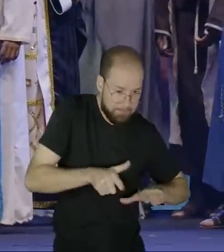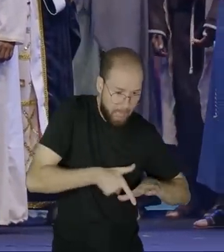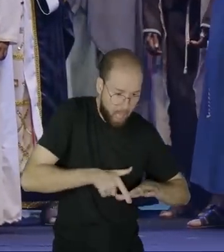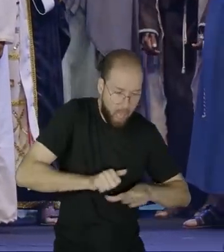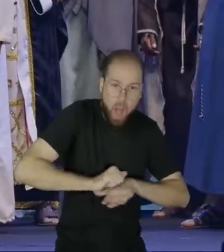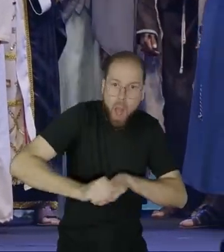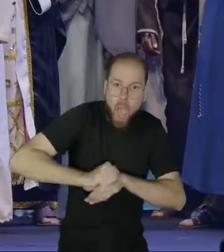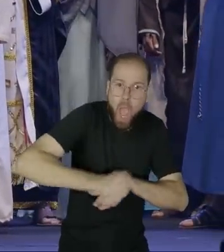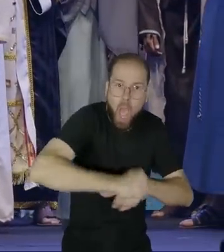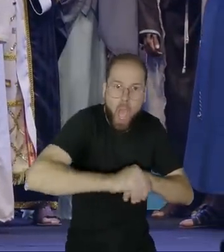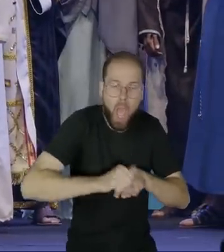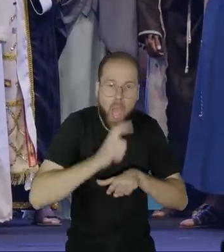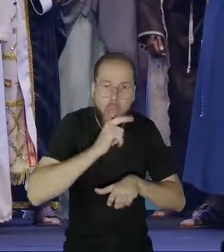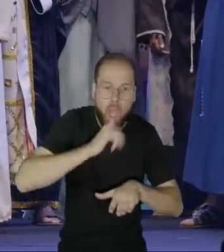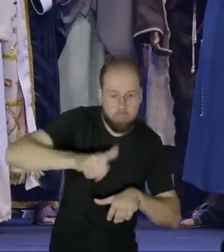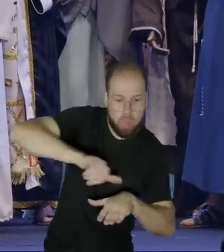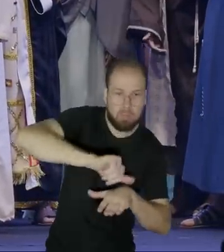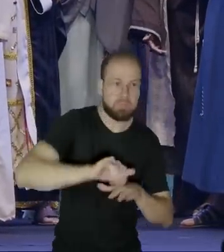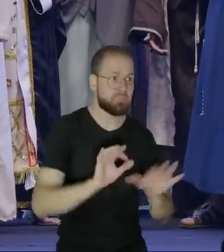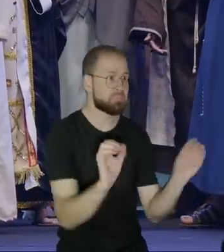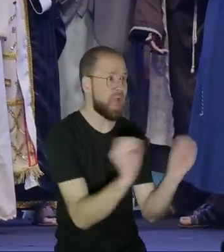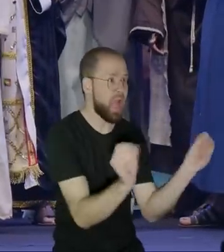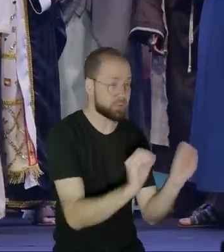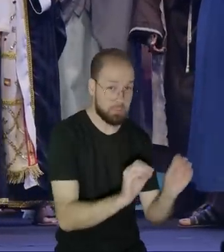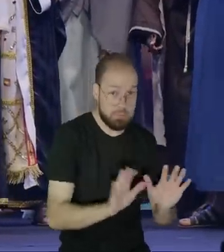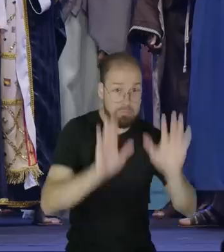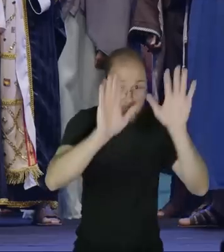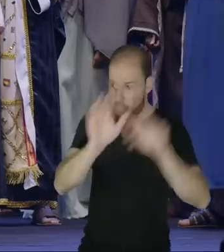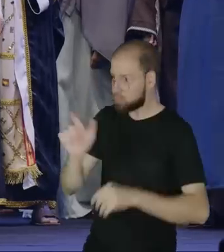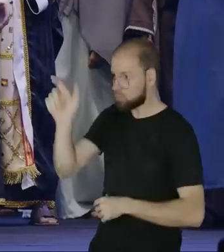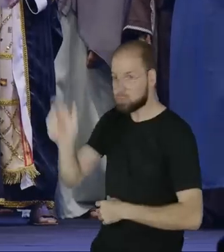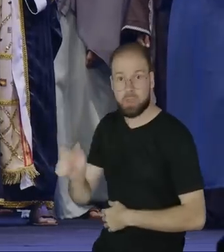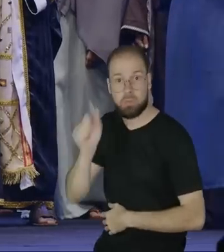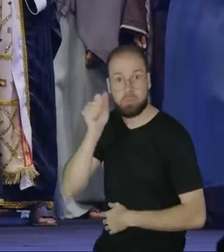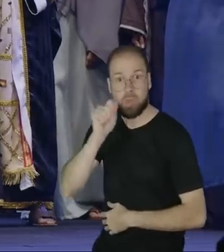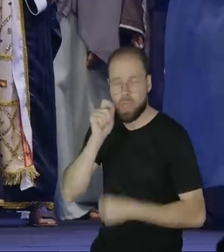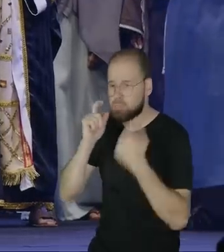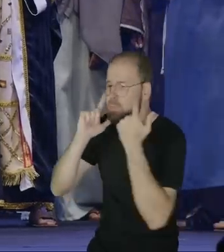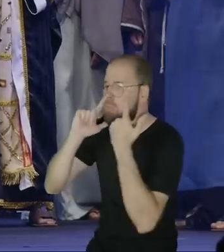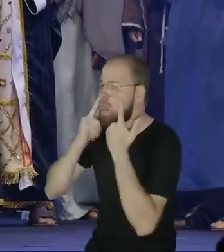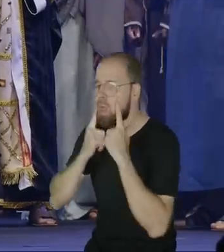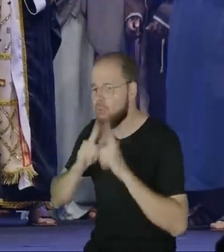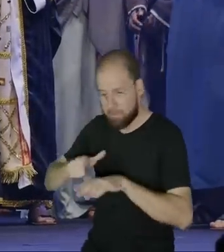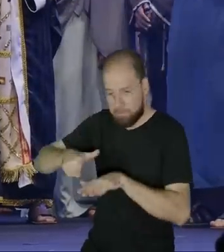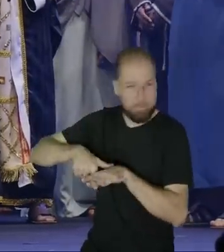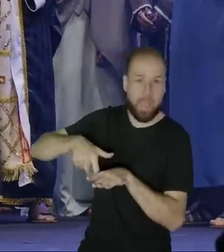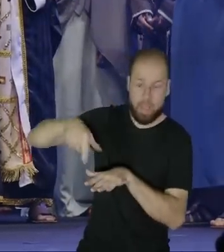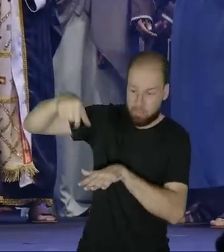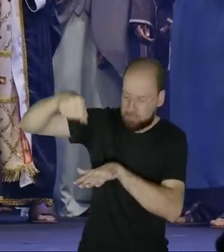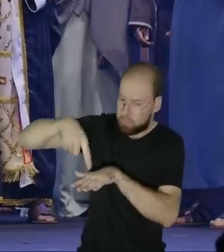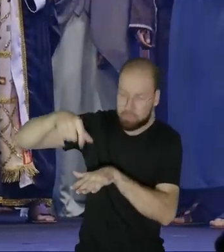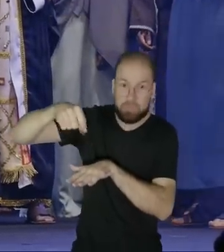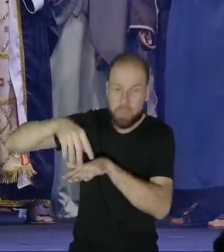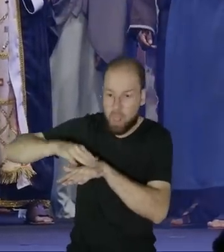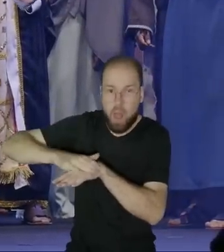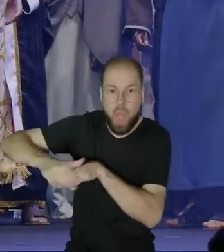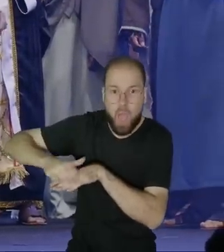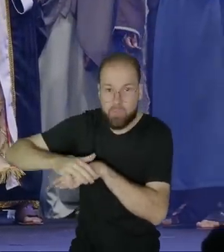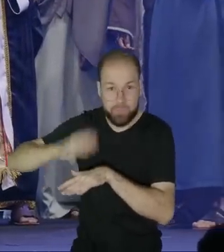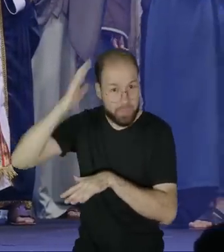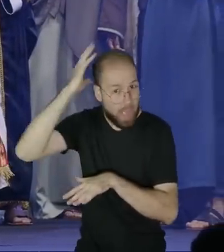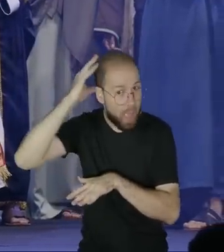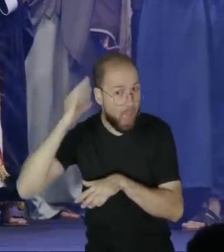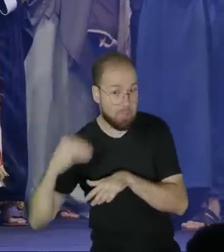ela regou meus pés com as suas lágrimas e os enxugou com os cabelos de sua cabeça. Não me